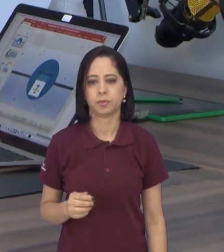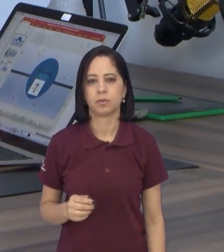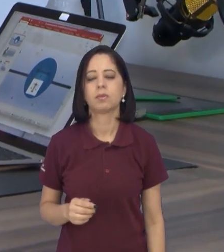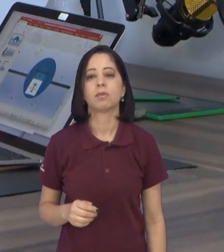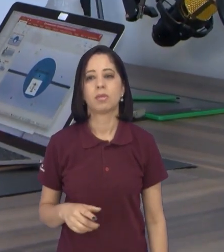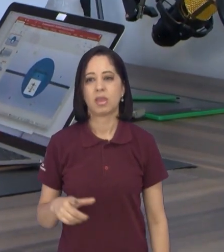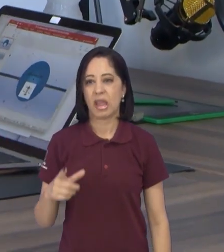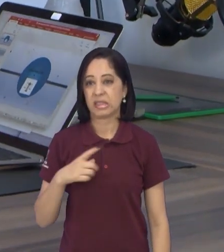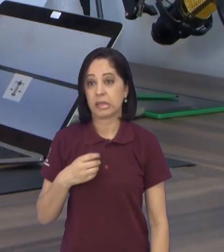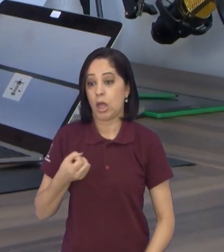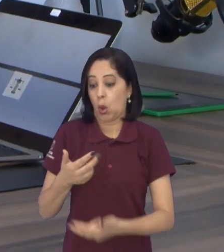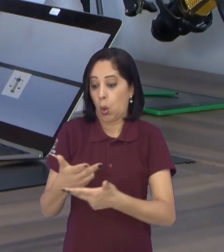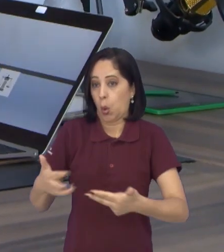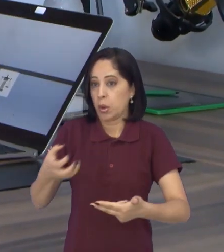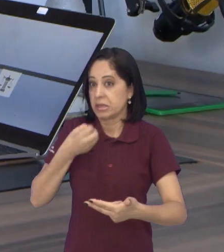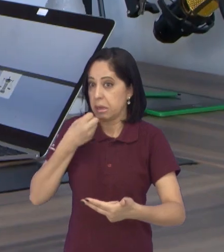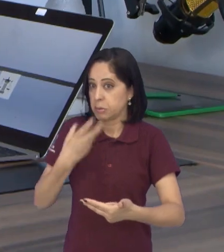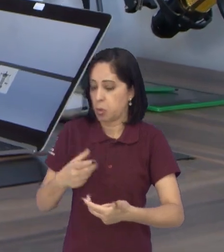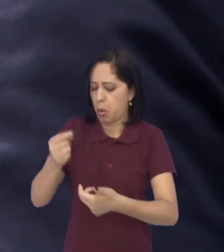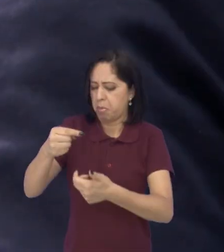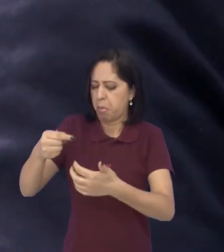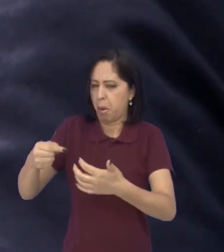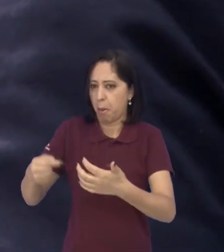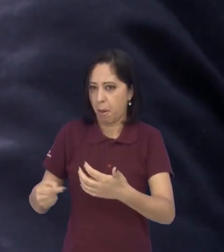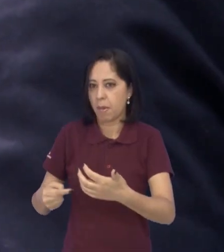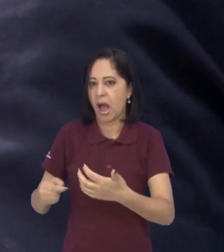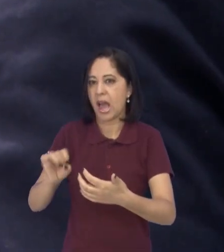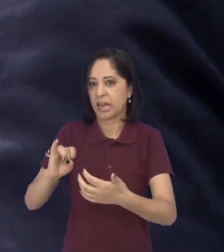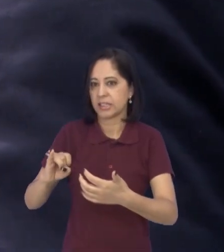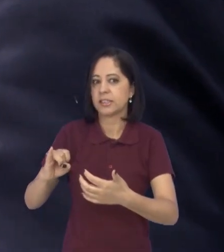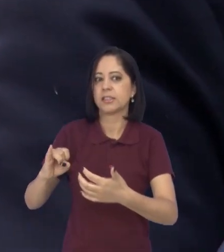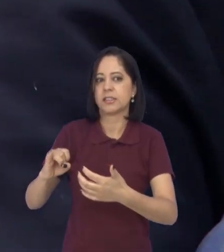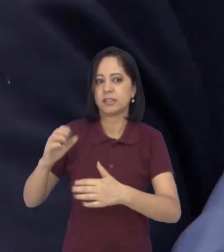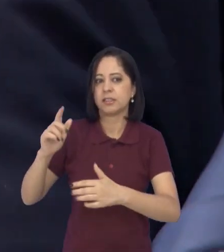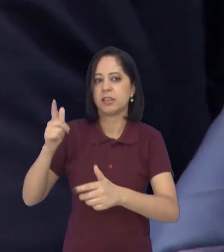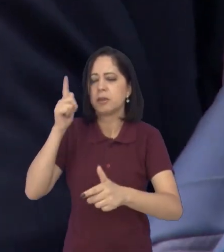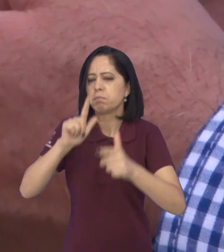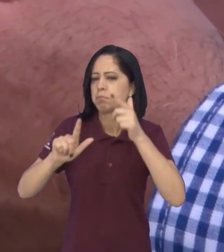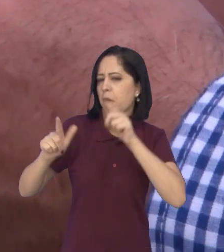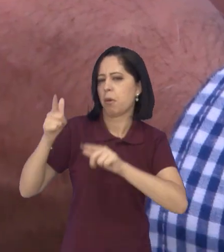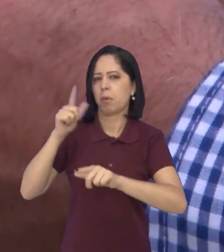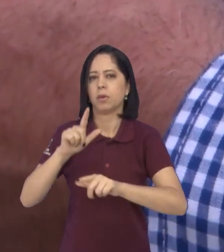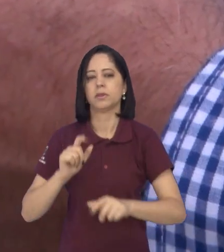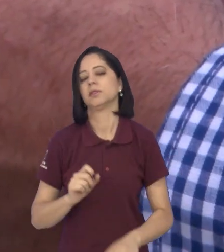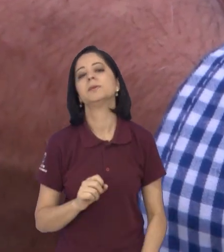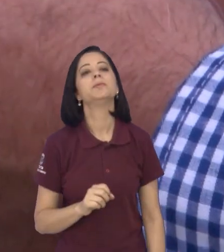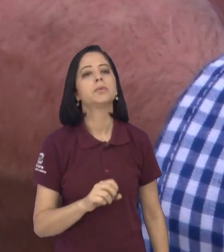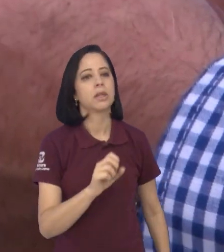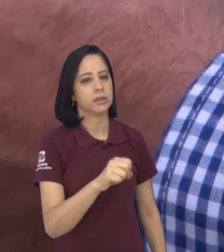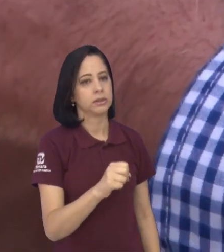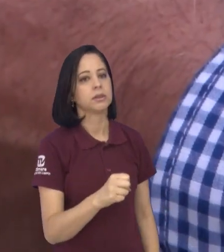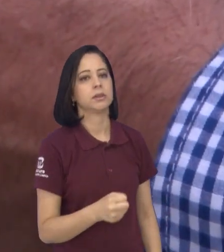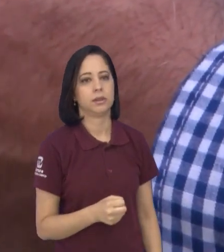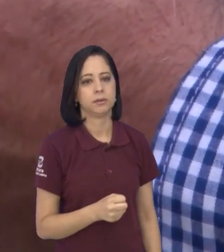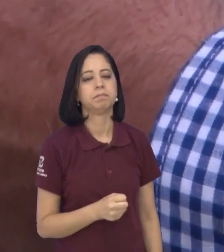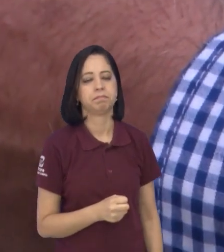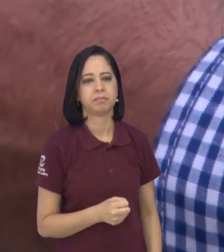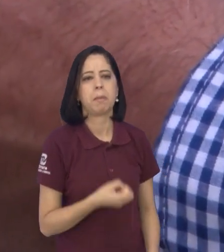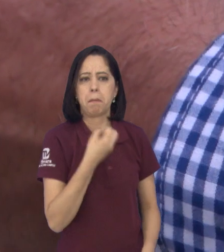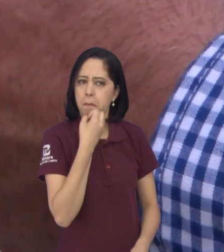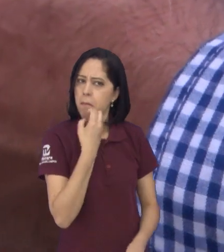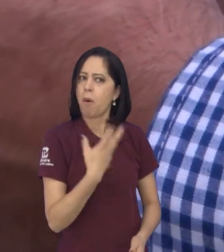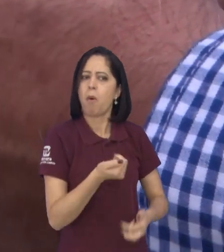vários, né, para quem implementa essas práticas alinhadas à lei também, né? Os benefícios, além de